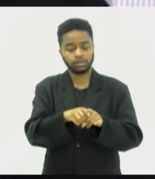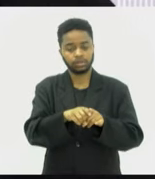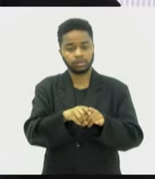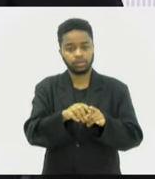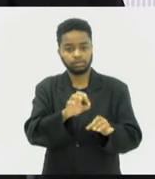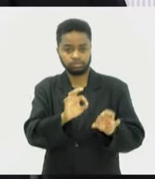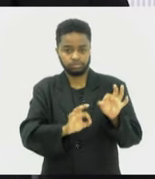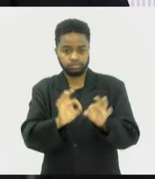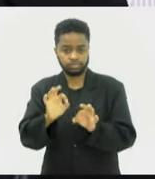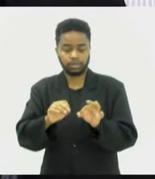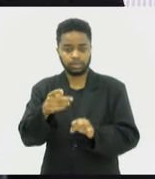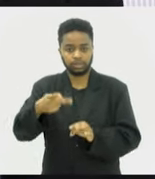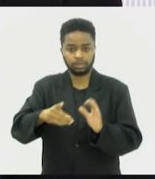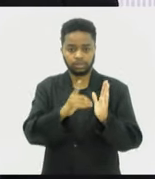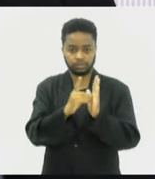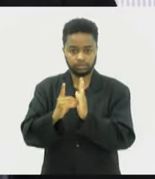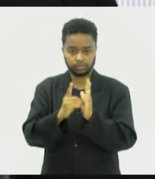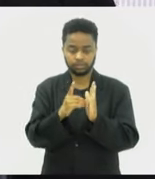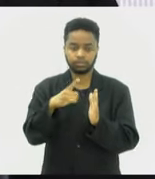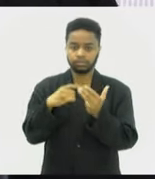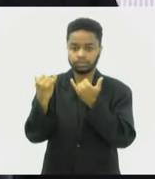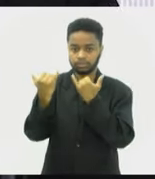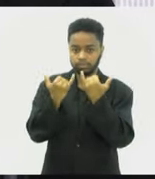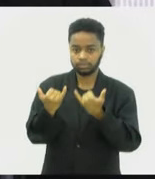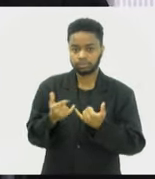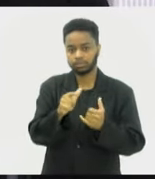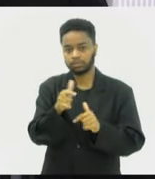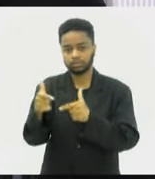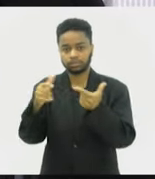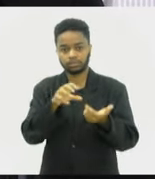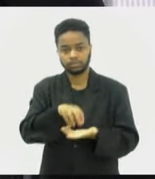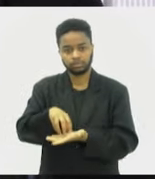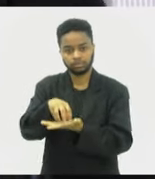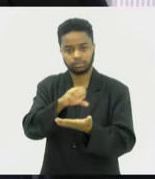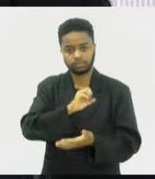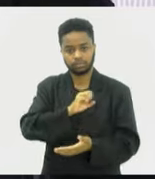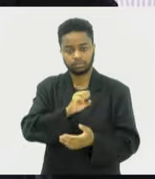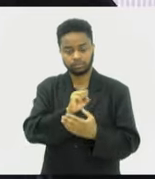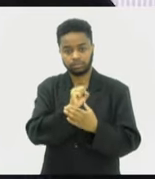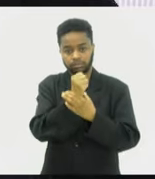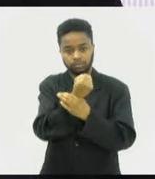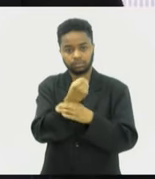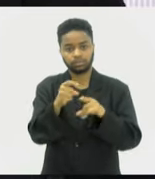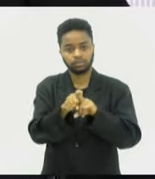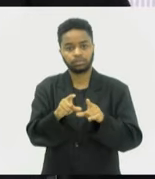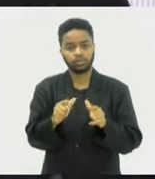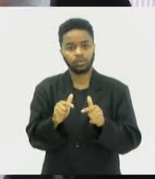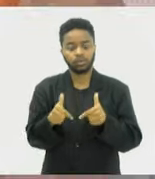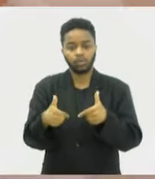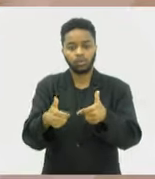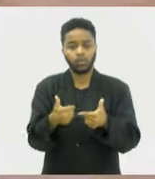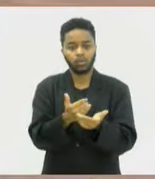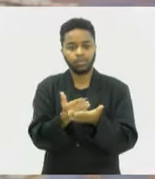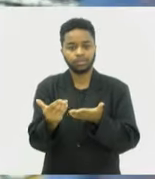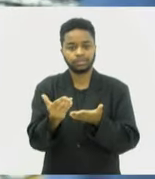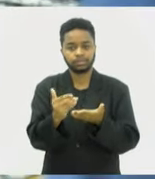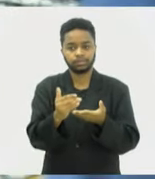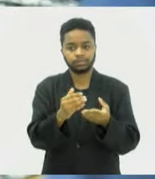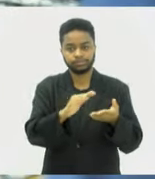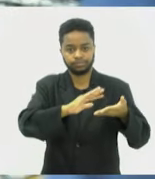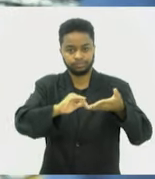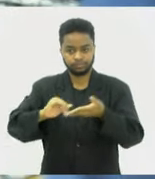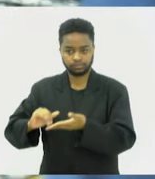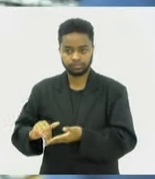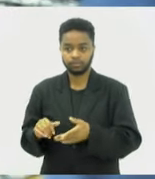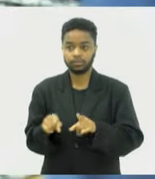DETRAN, abastecido com informações de outros órgãos de segurança, e a gente começa a combater esses locais. Pela